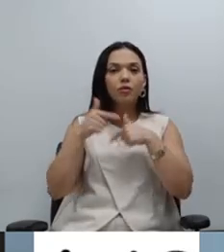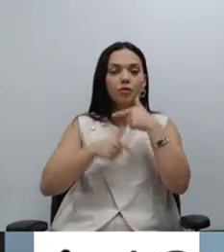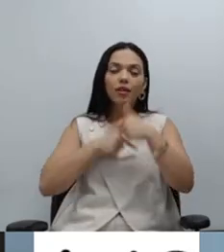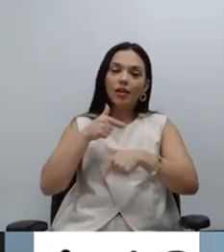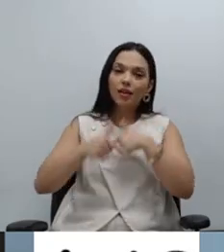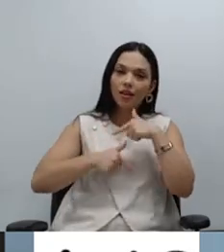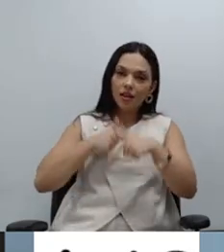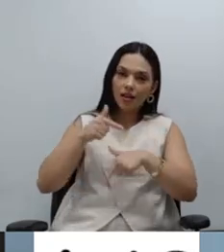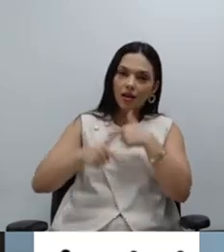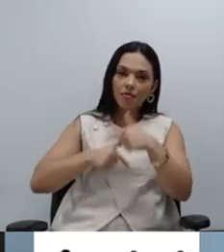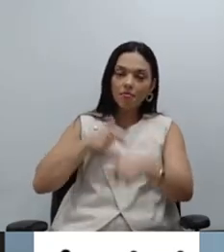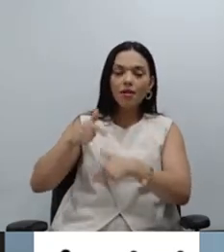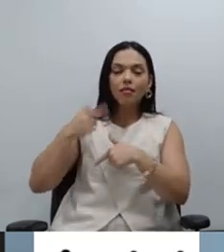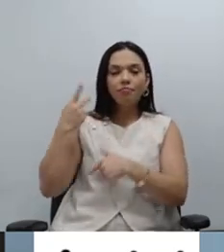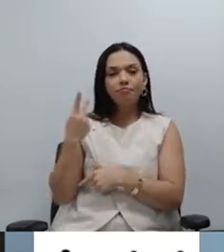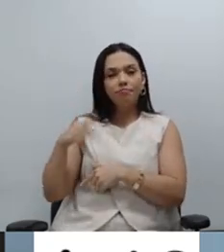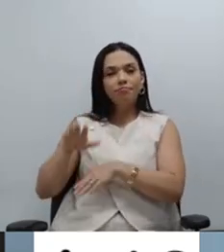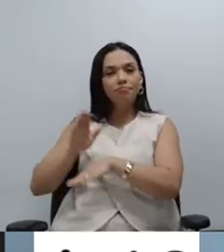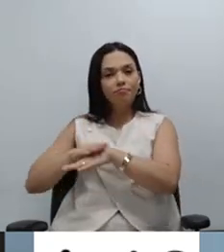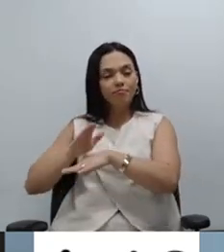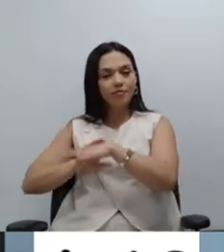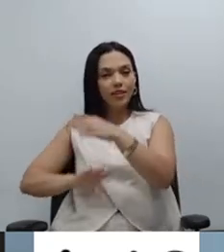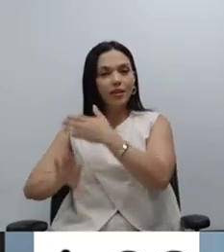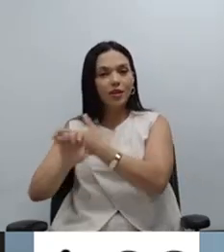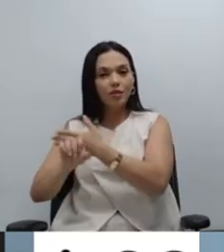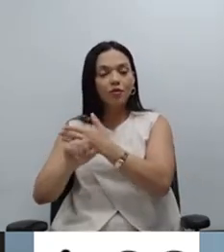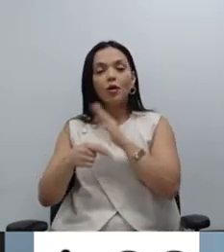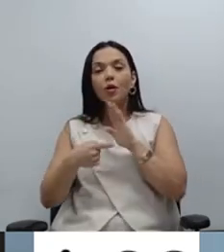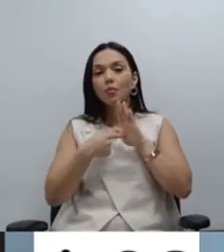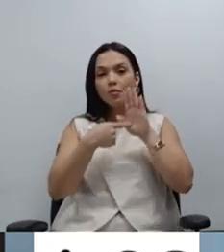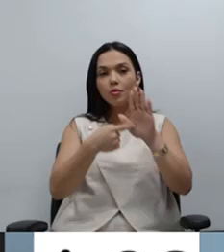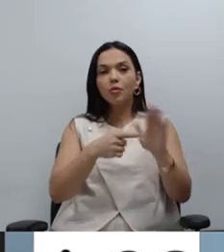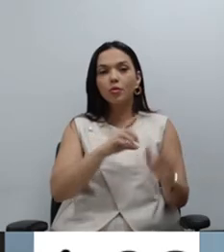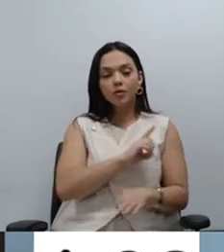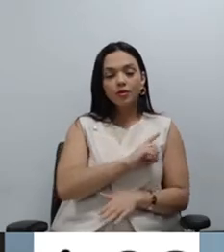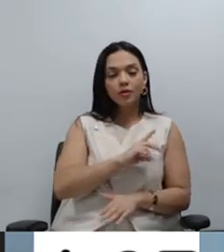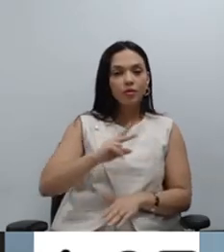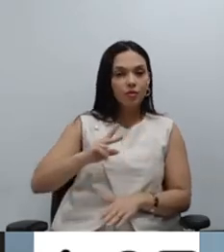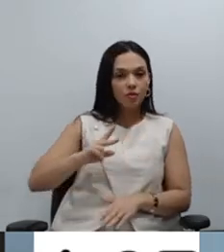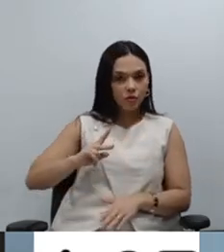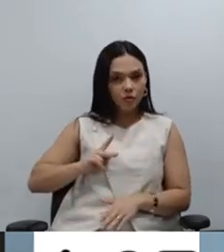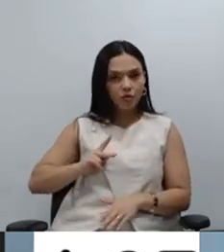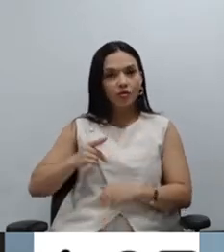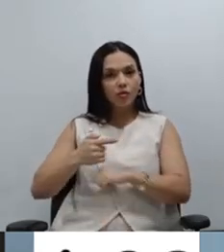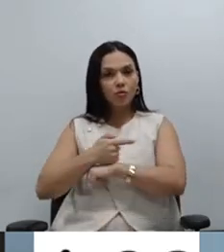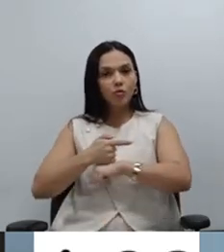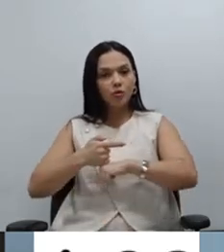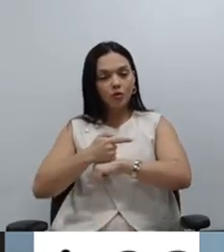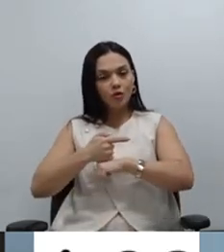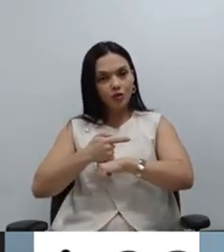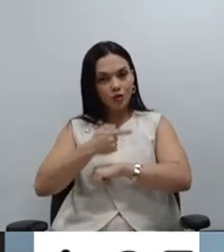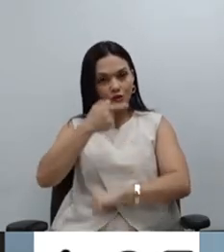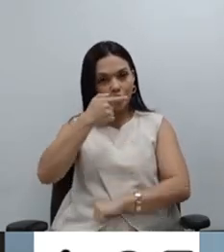pela ouvidoria. Isso demonstra que essa casa, a Defensoria Pública, através dessa gestão, tem